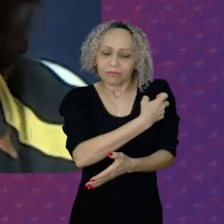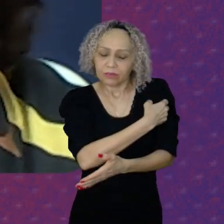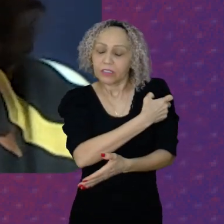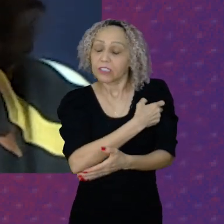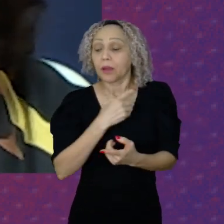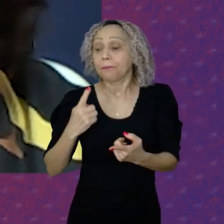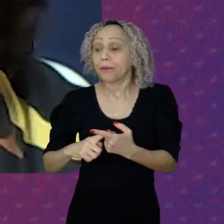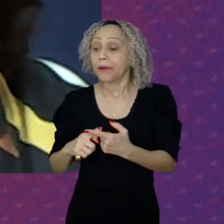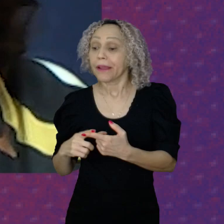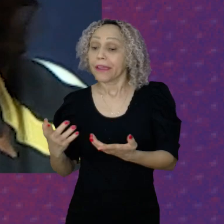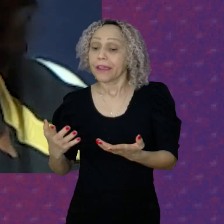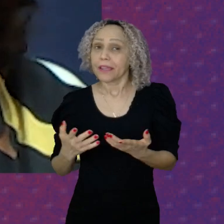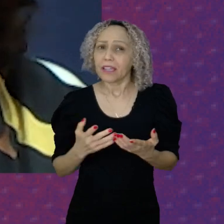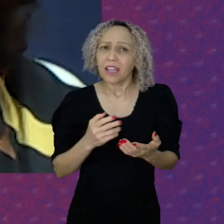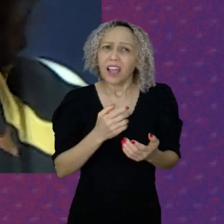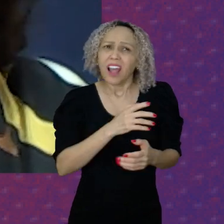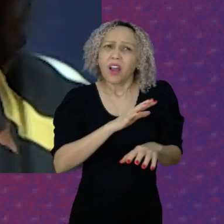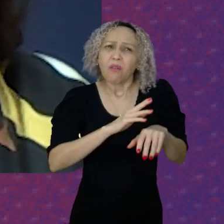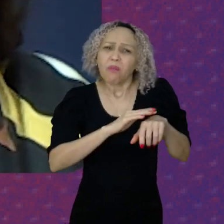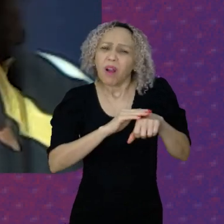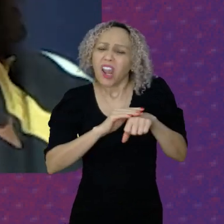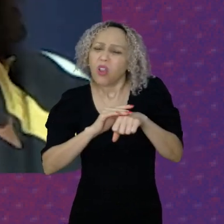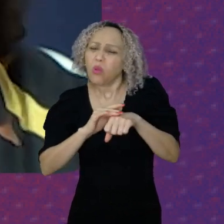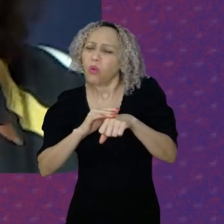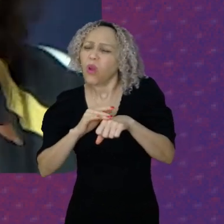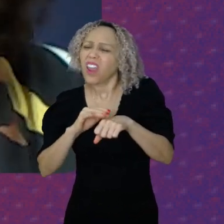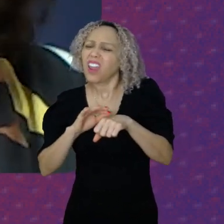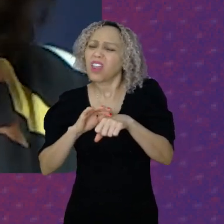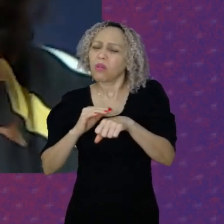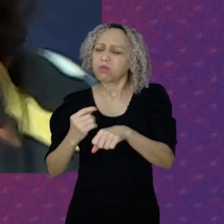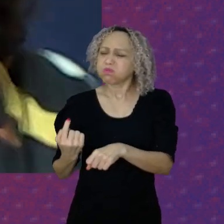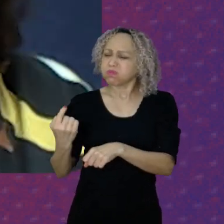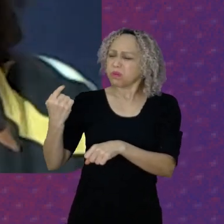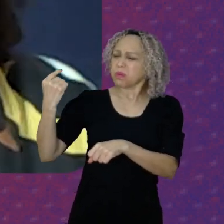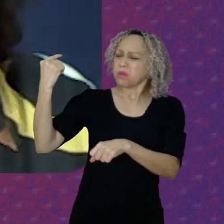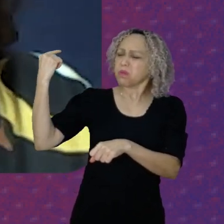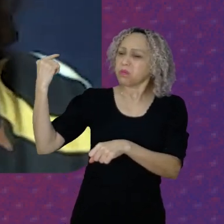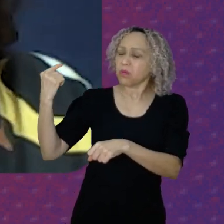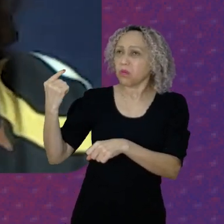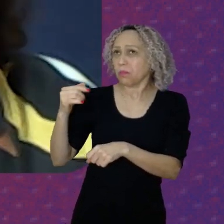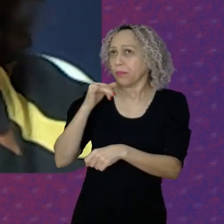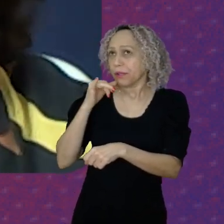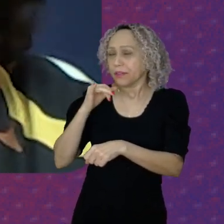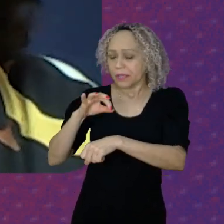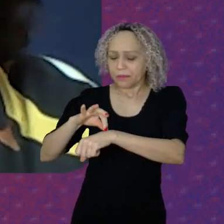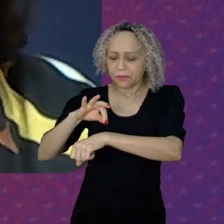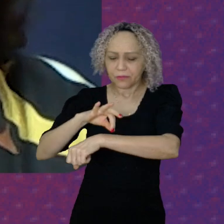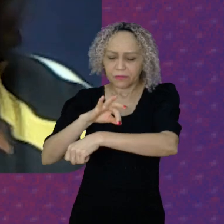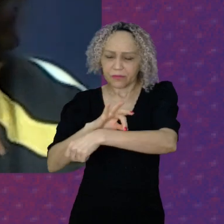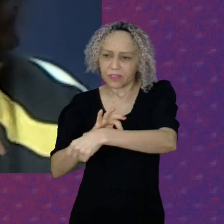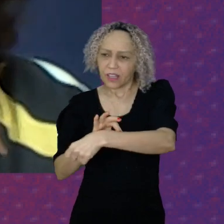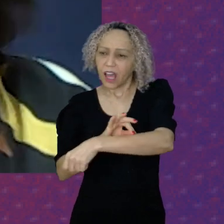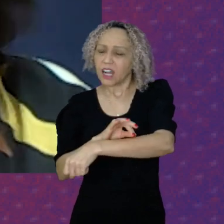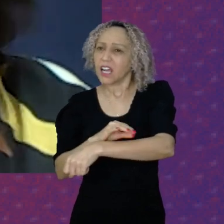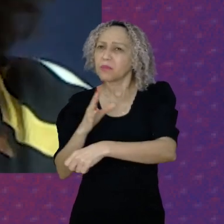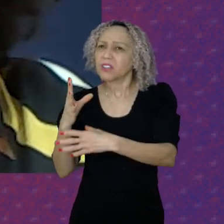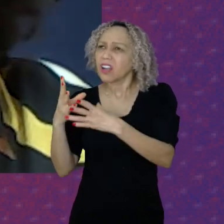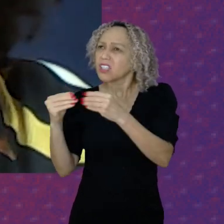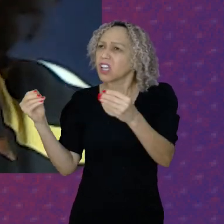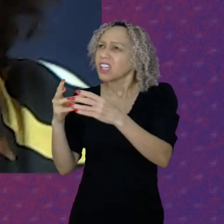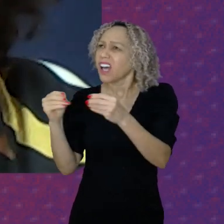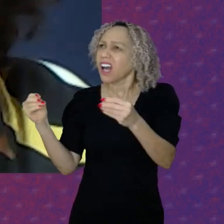praticamente eliminadas, né? Voltando, sarampo, por exemplo, né? Um absurdo os índices aí que nós